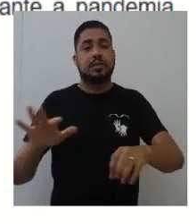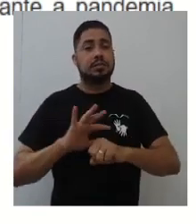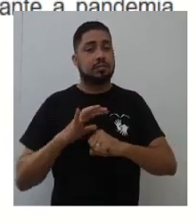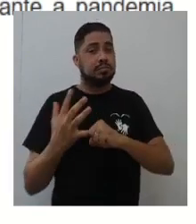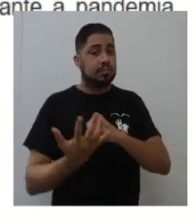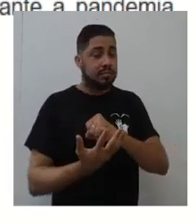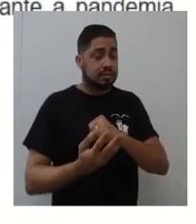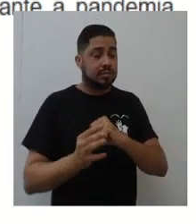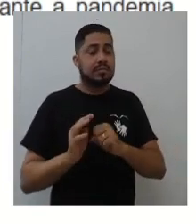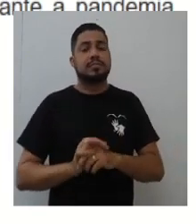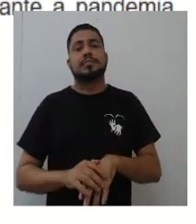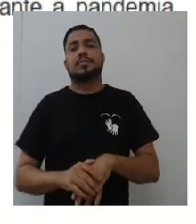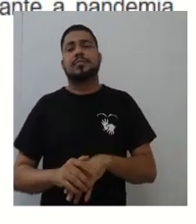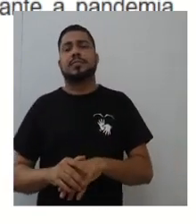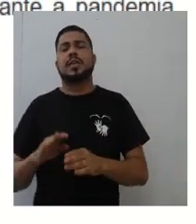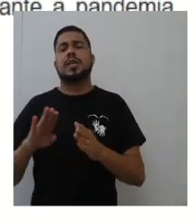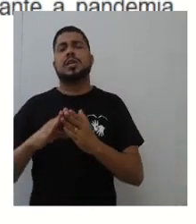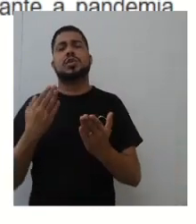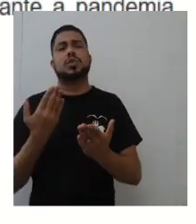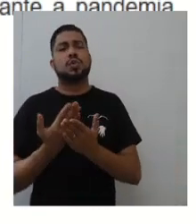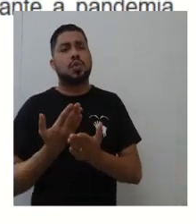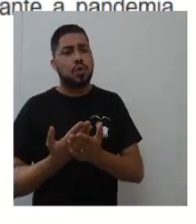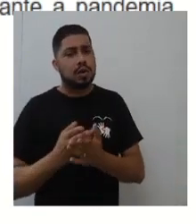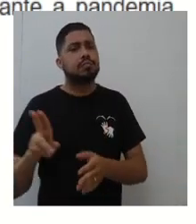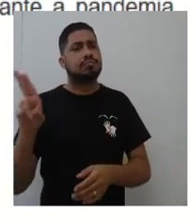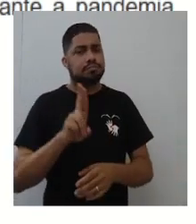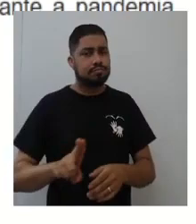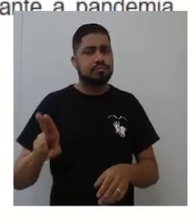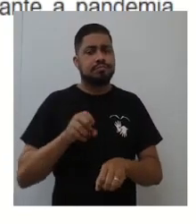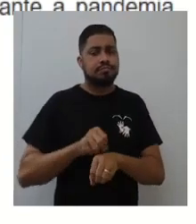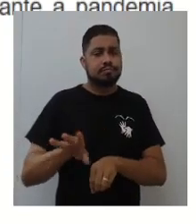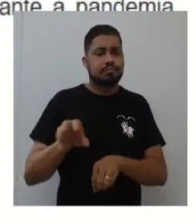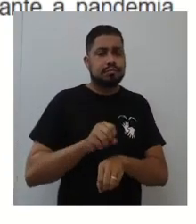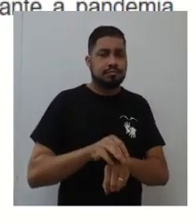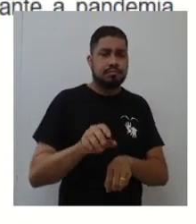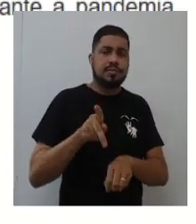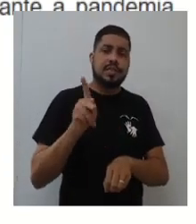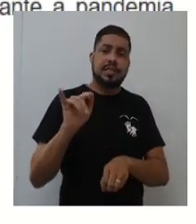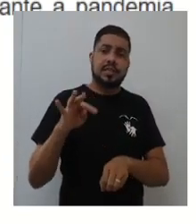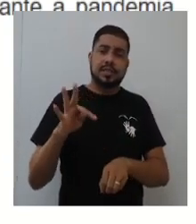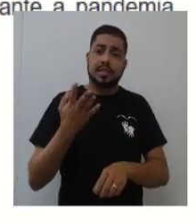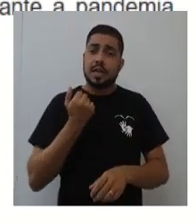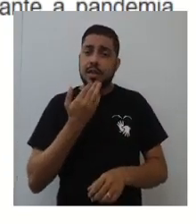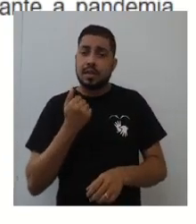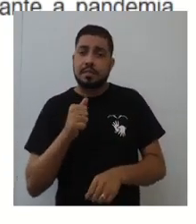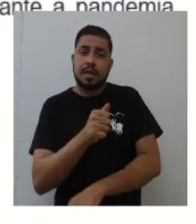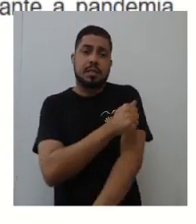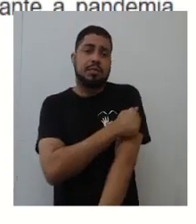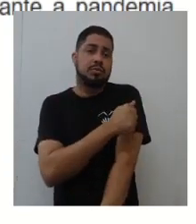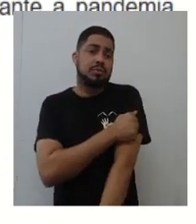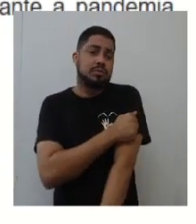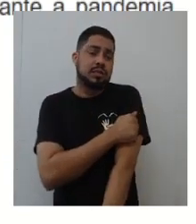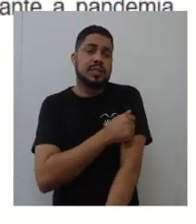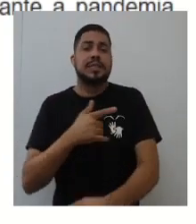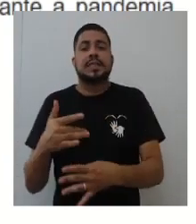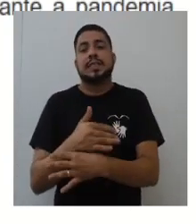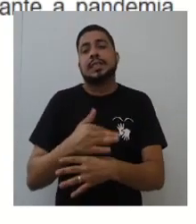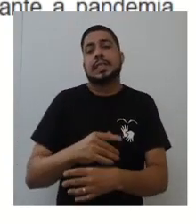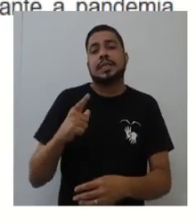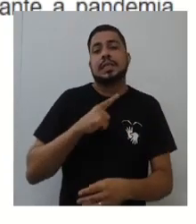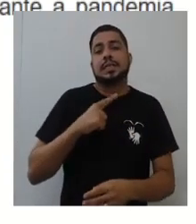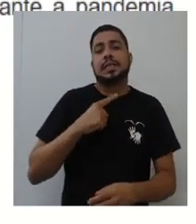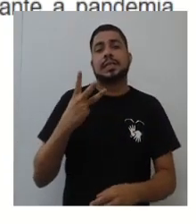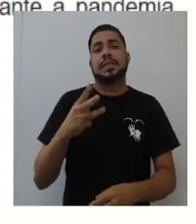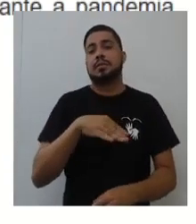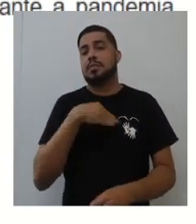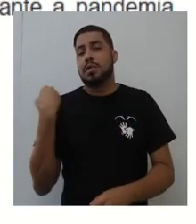quentinha. Escolas foram utilizadas para distribuir kits de alimentação para alunos. Cidade tem 3 mortes